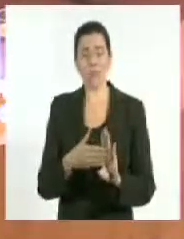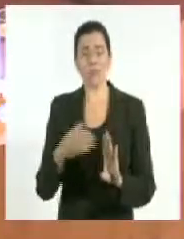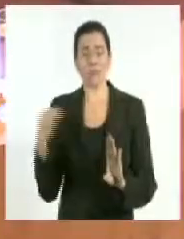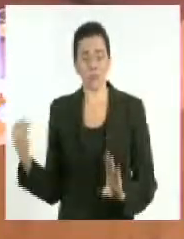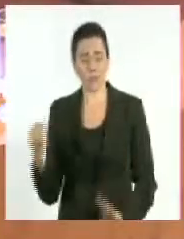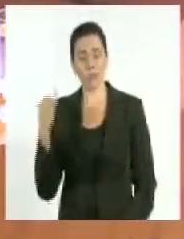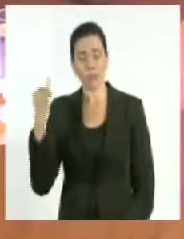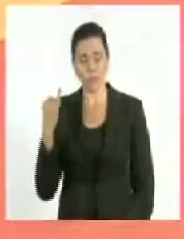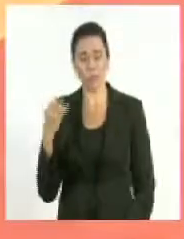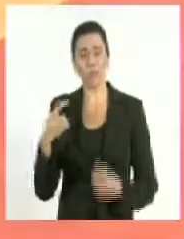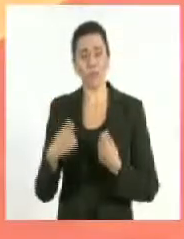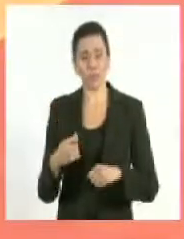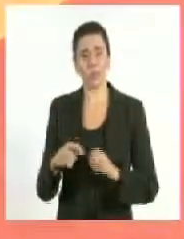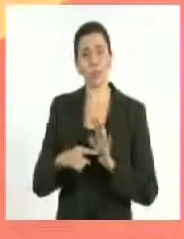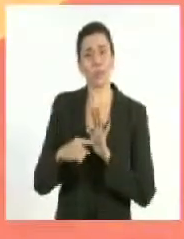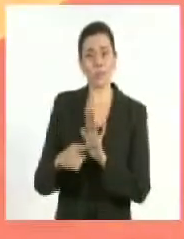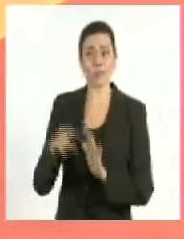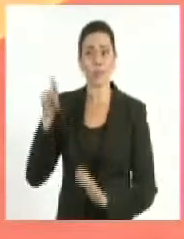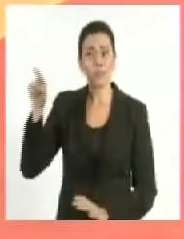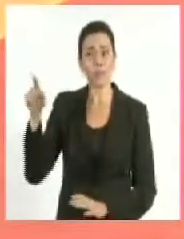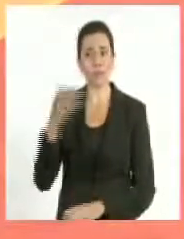Nacional.